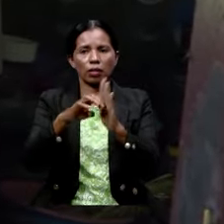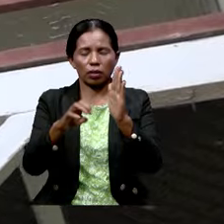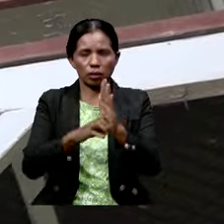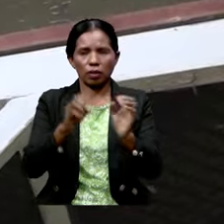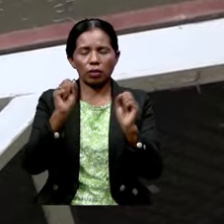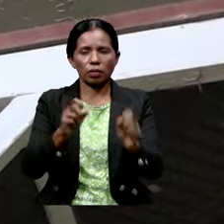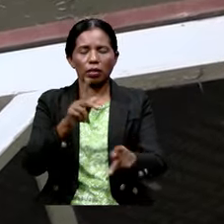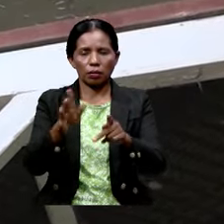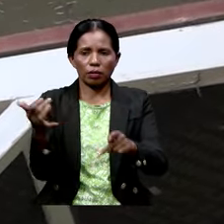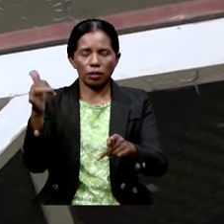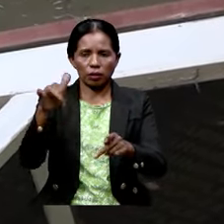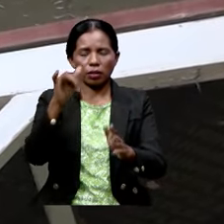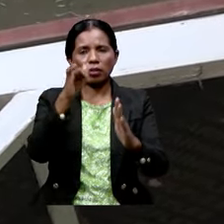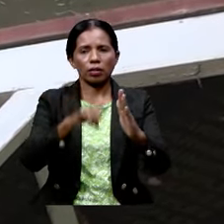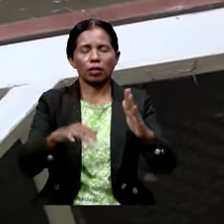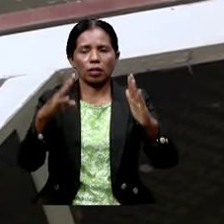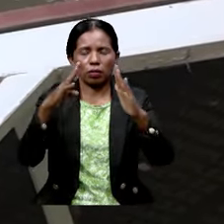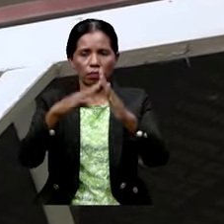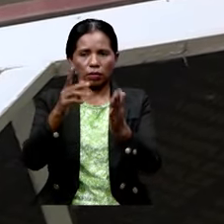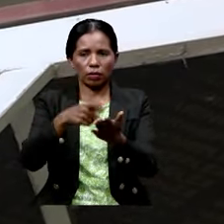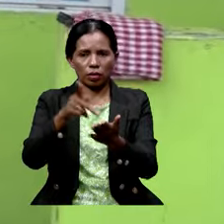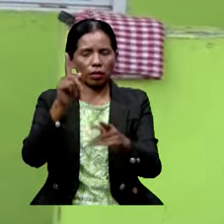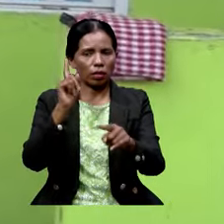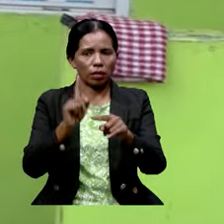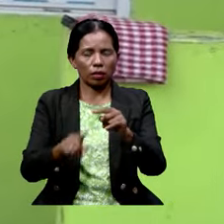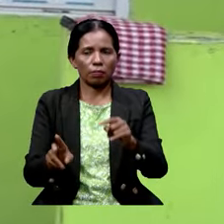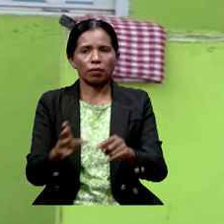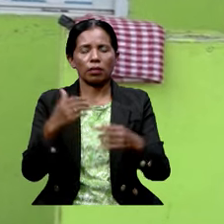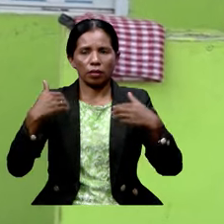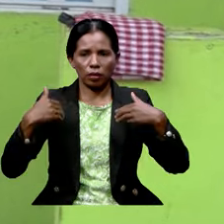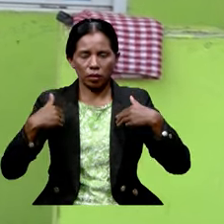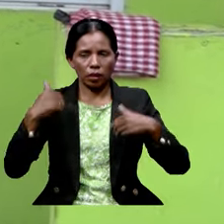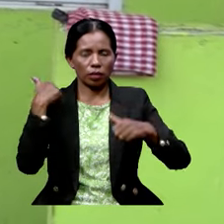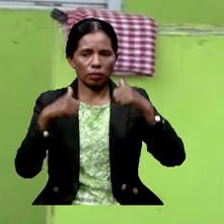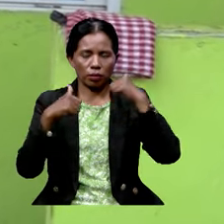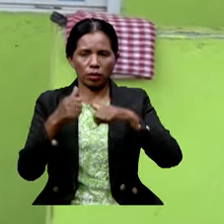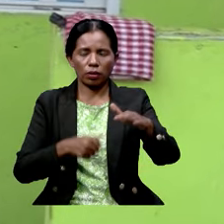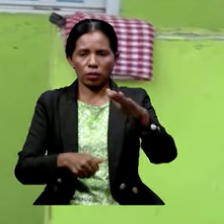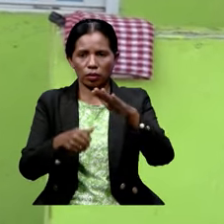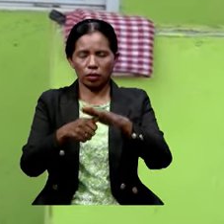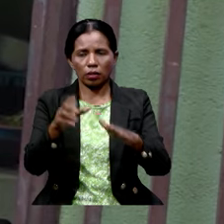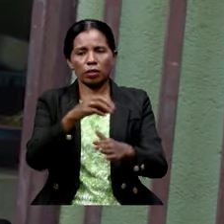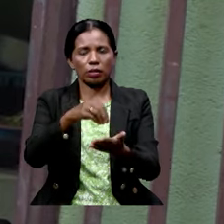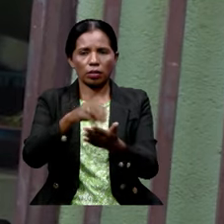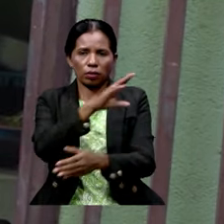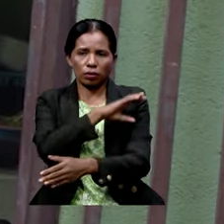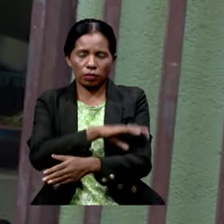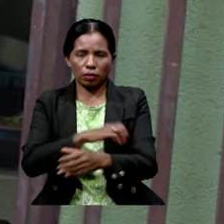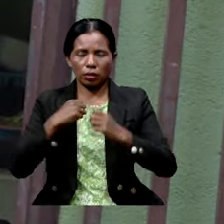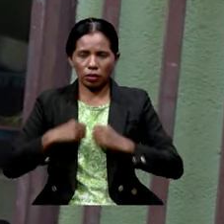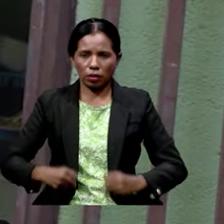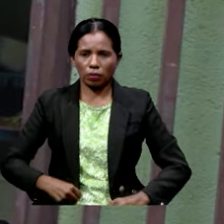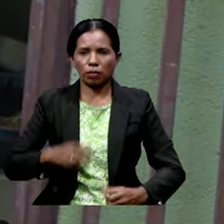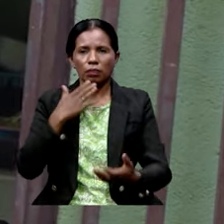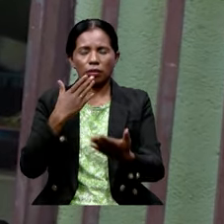e mas ser nebe, ela e a uma aluga ser né, a tu labele acontece atividade ilegal ruma, no garante segurança, no saúde ambiental,